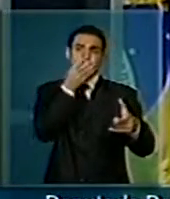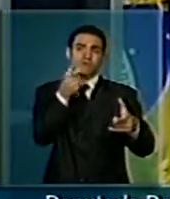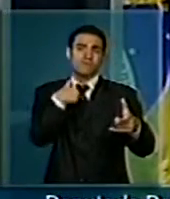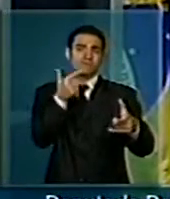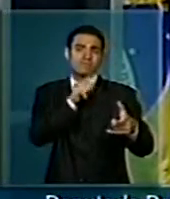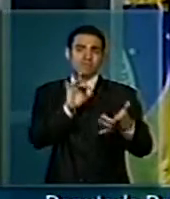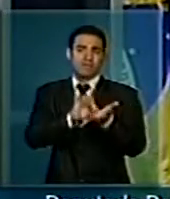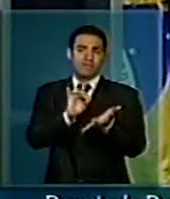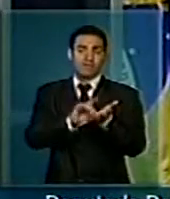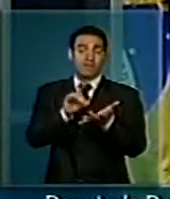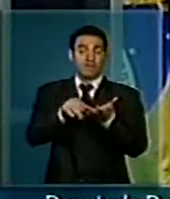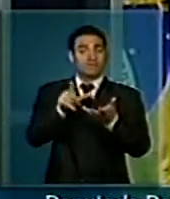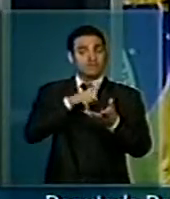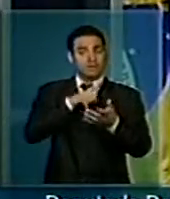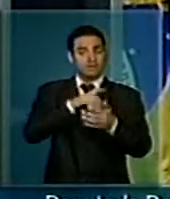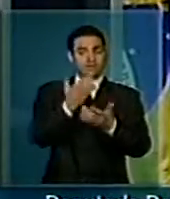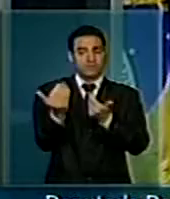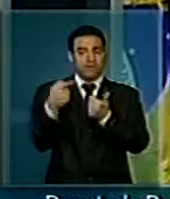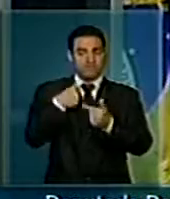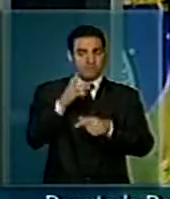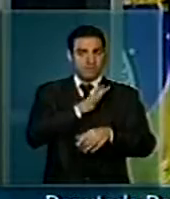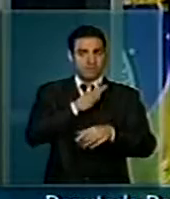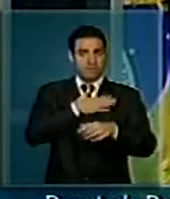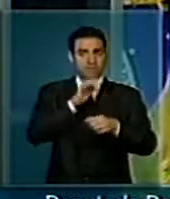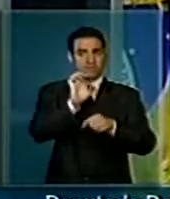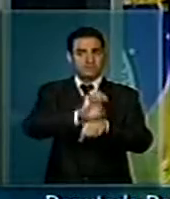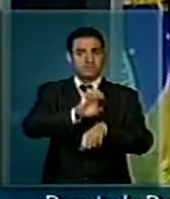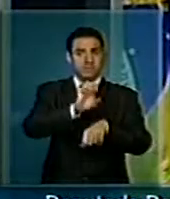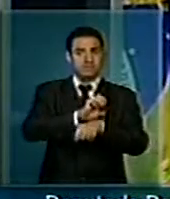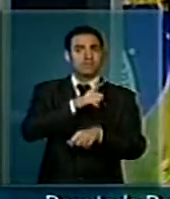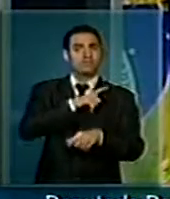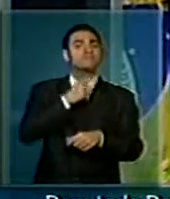cidades do meu estado, jovens estão ávidos por